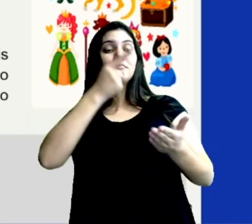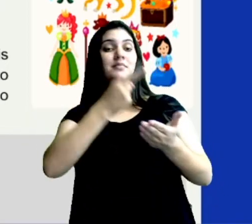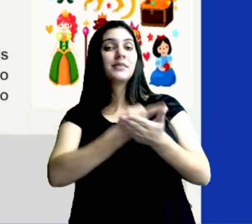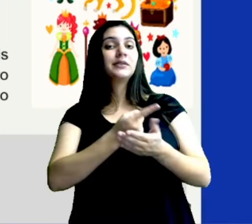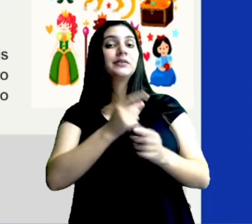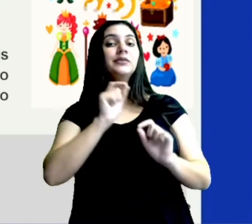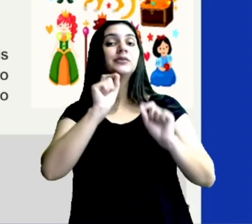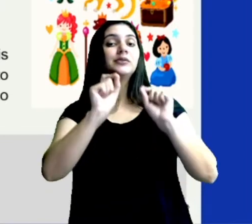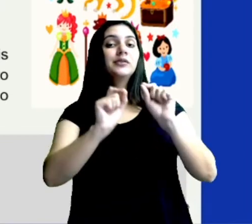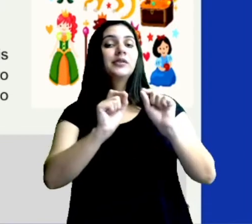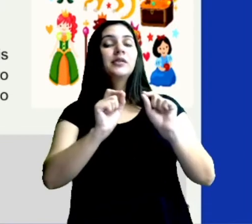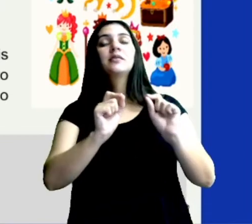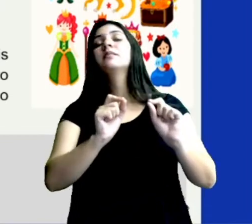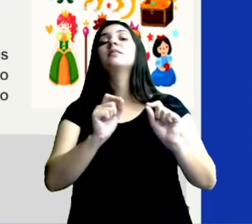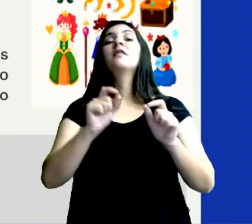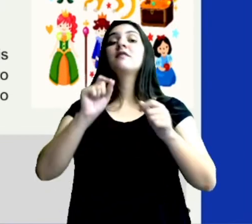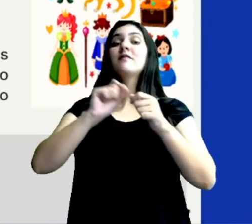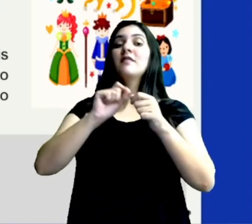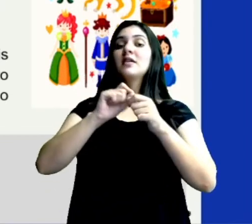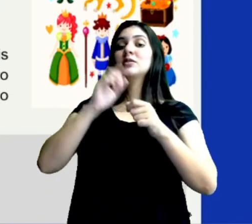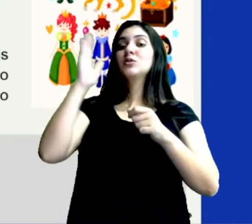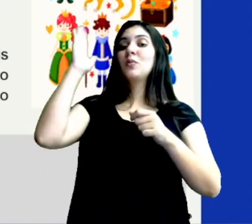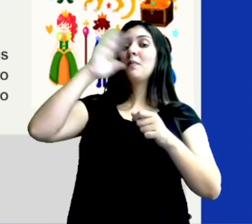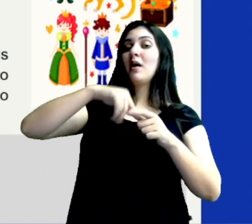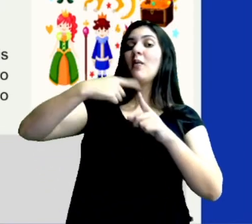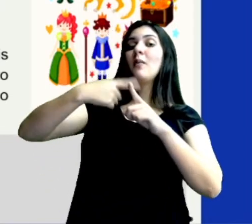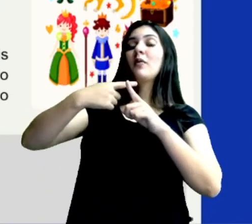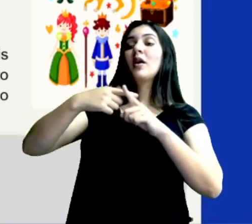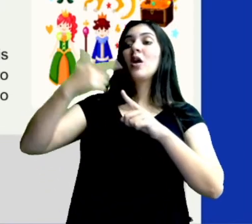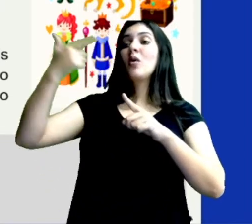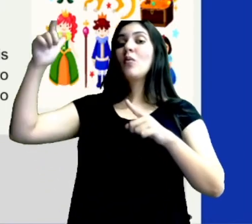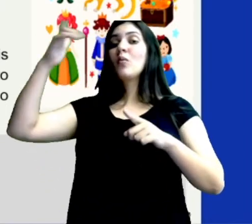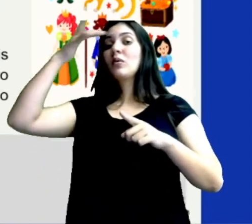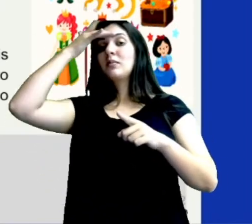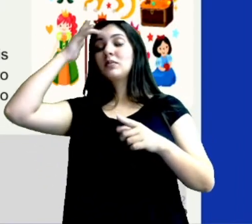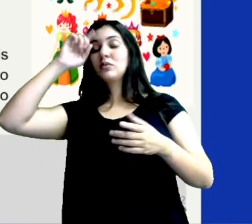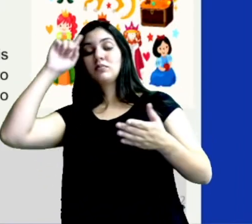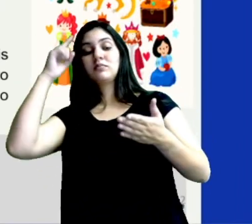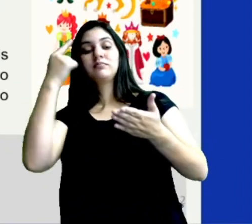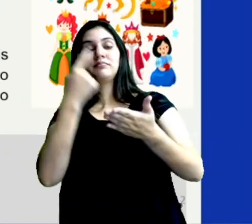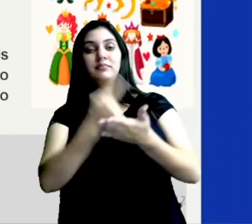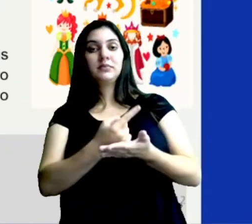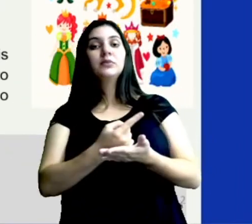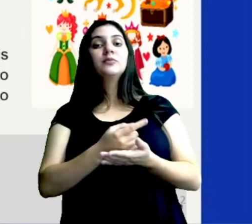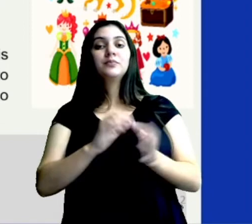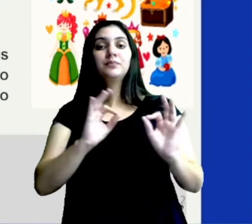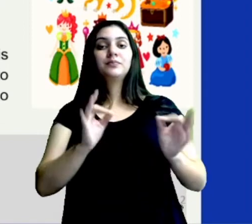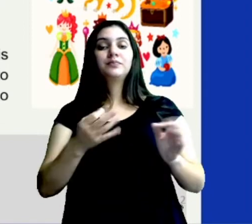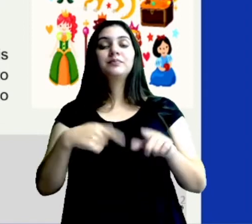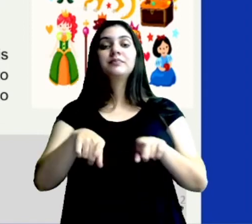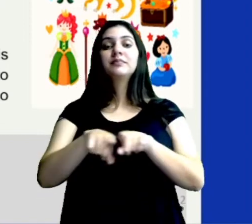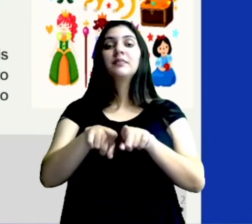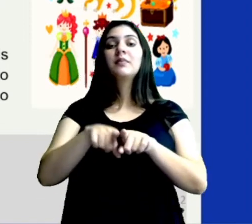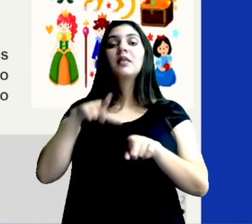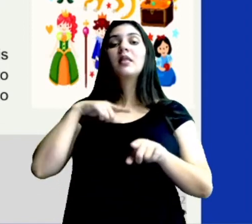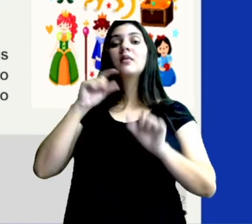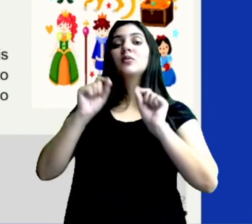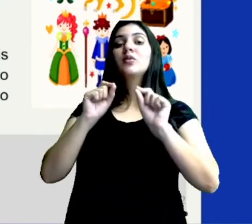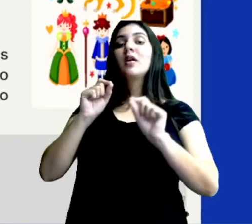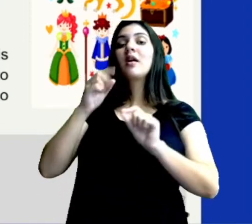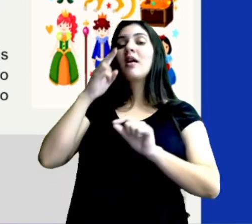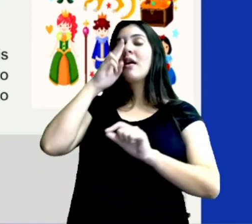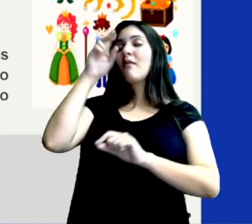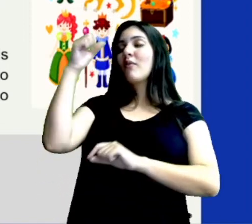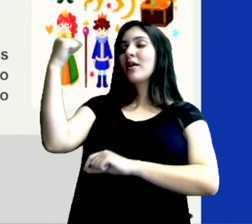crime a mando de outro. Sempre em toda a história de conto de fada tem o mandatário. Também temos o herói,